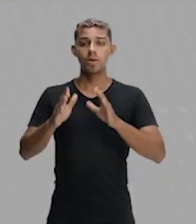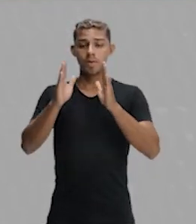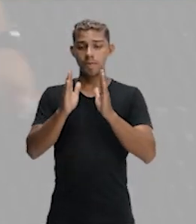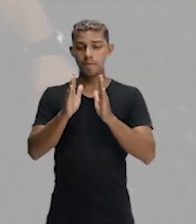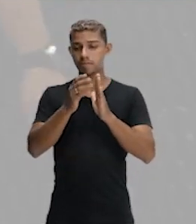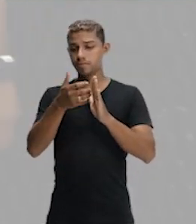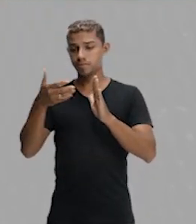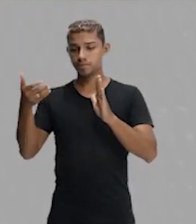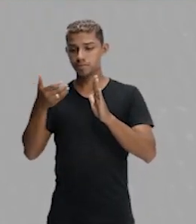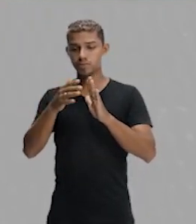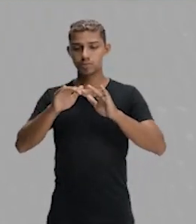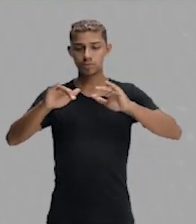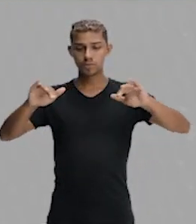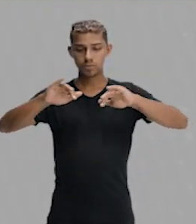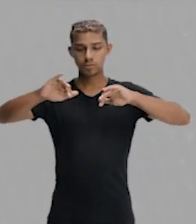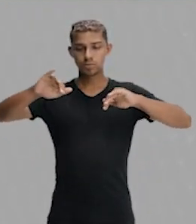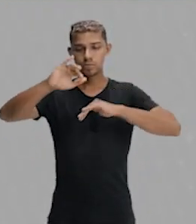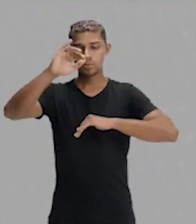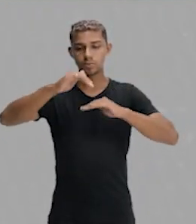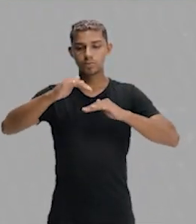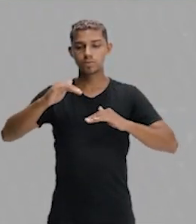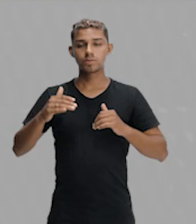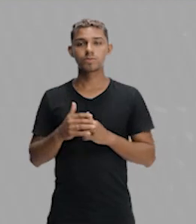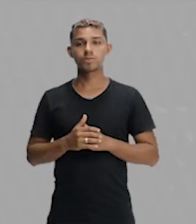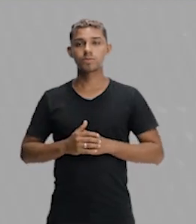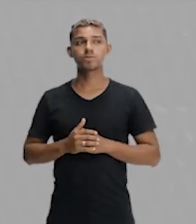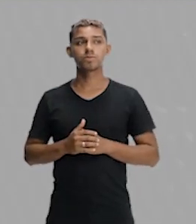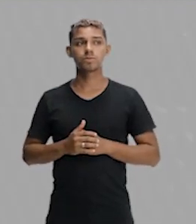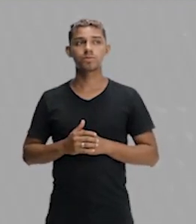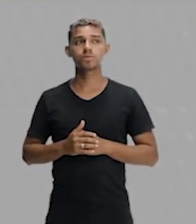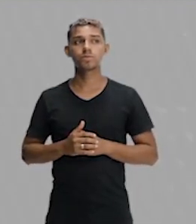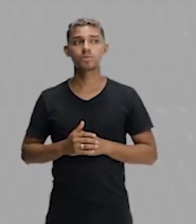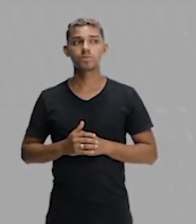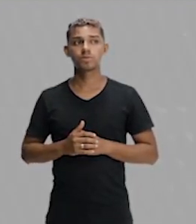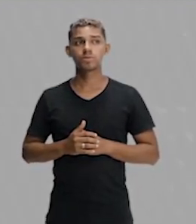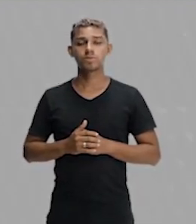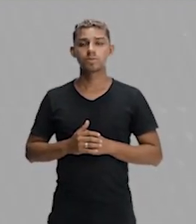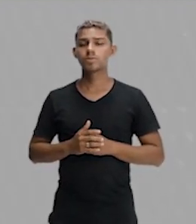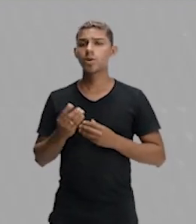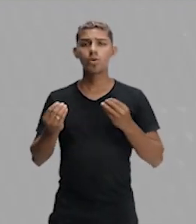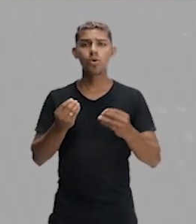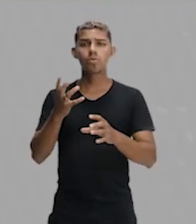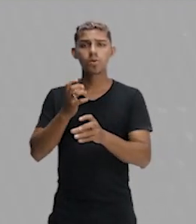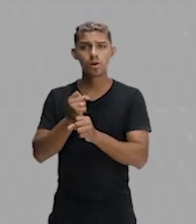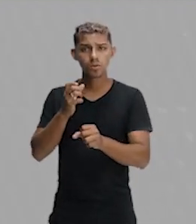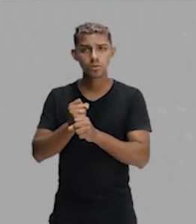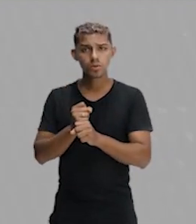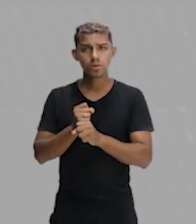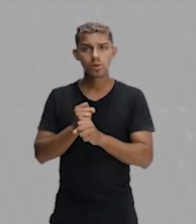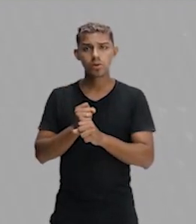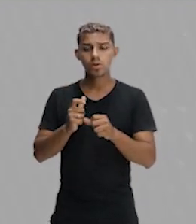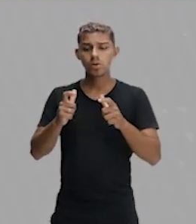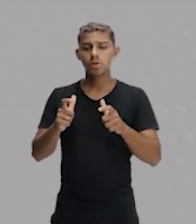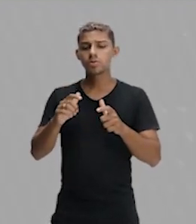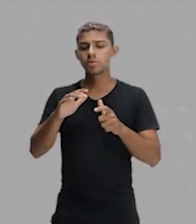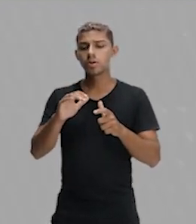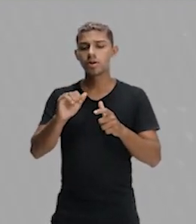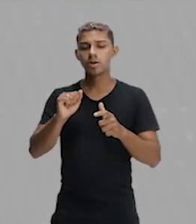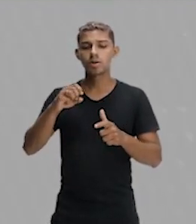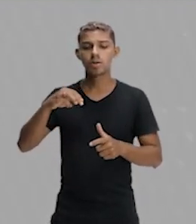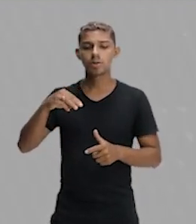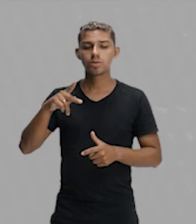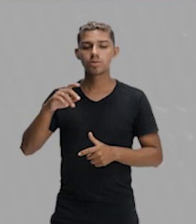ok? Bom, então como é que nós calculamos aqui o campo elétrico quando nós temos